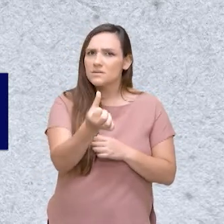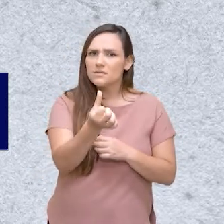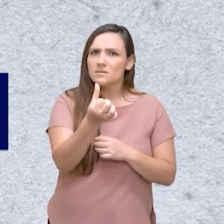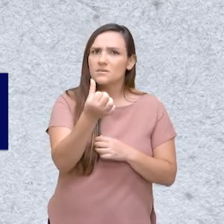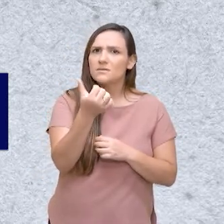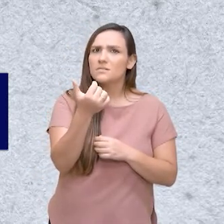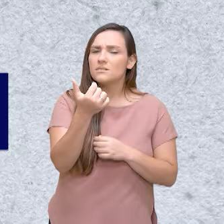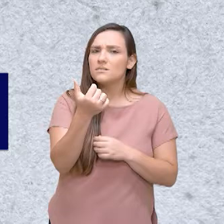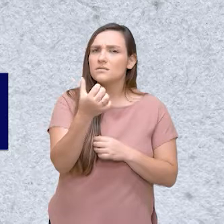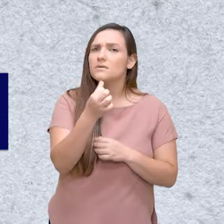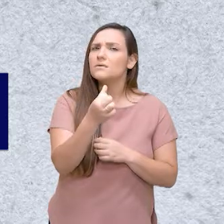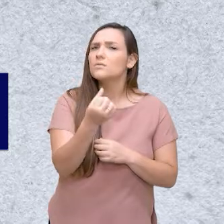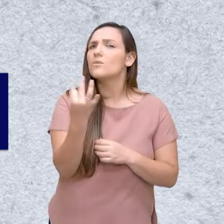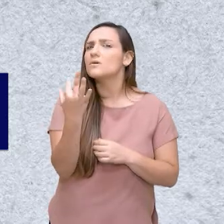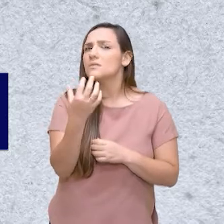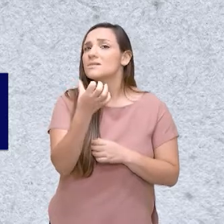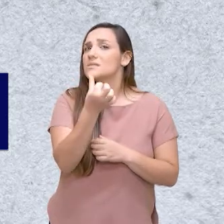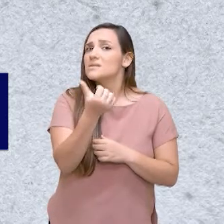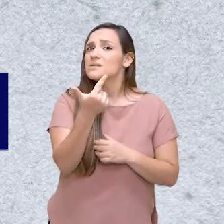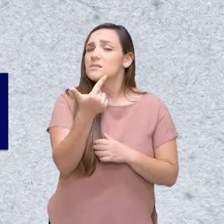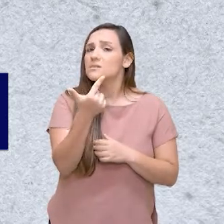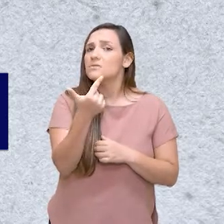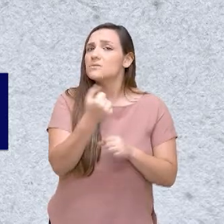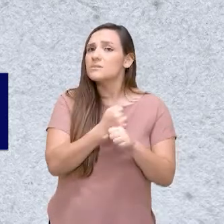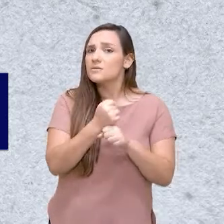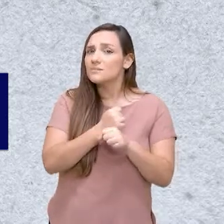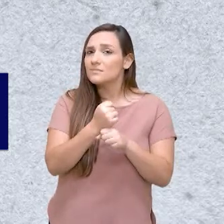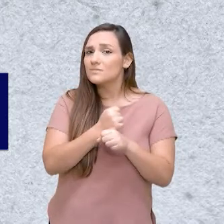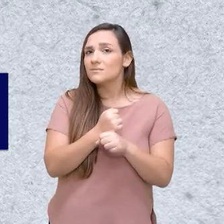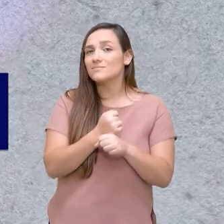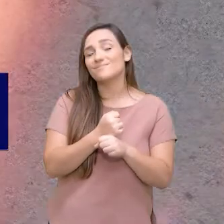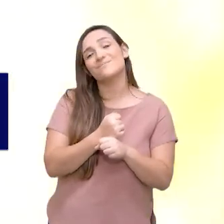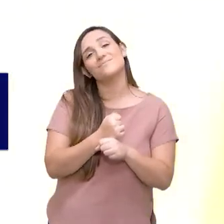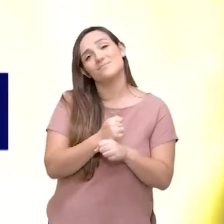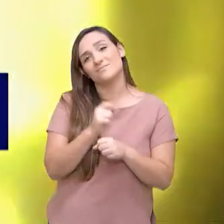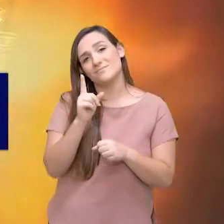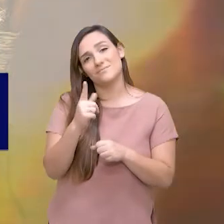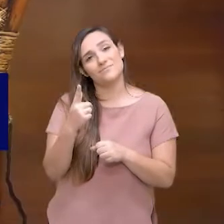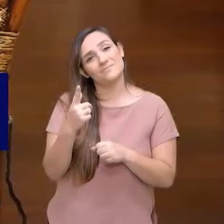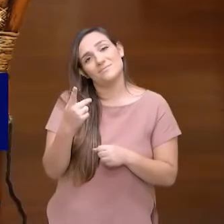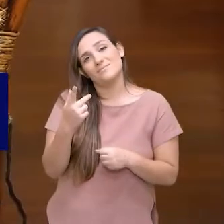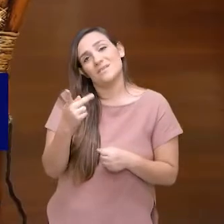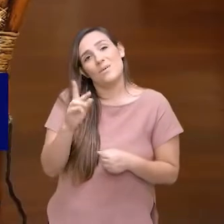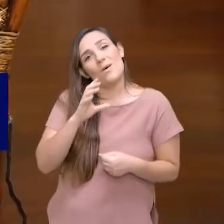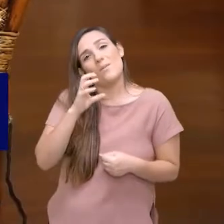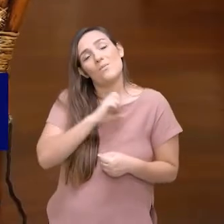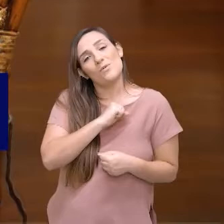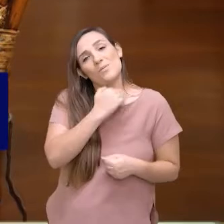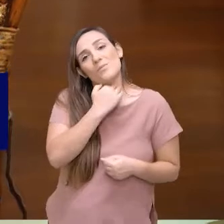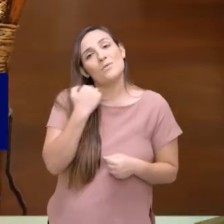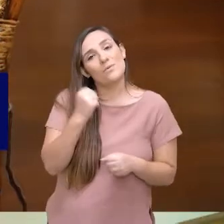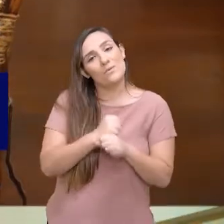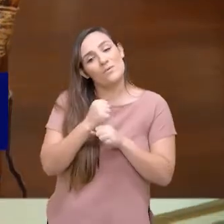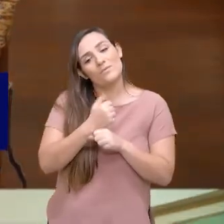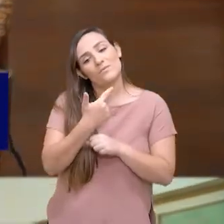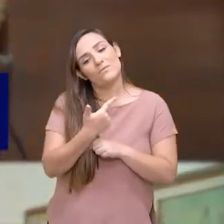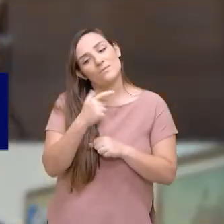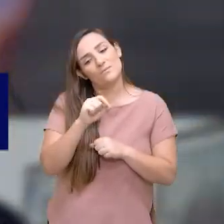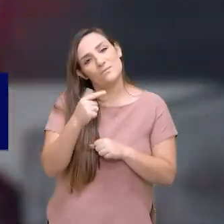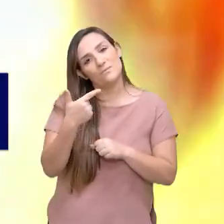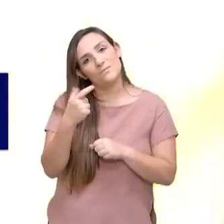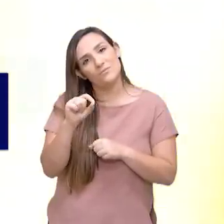tempo? 62 anos. O senhor perdeu recentemente o amor da sua vida em 2020. Dessa união, o senhor